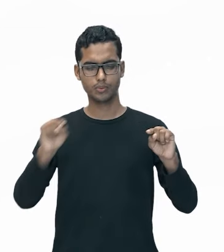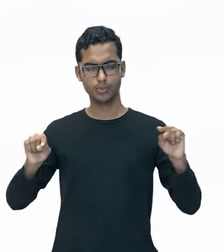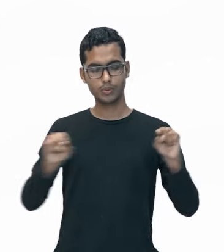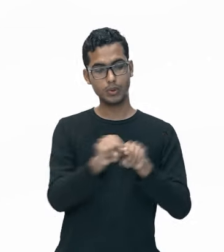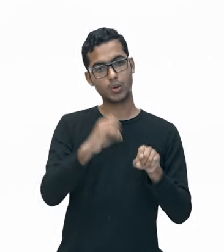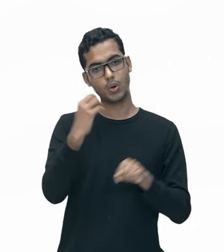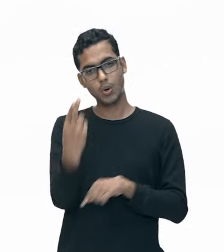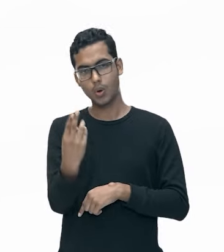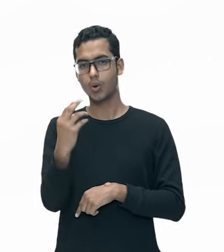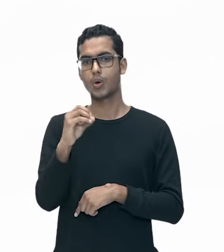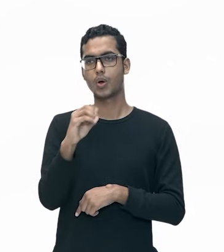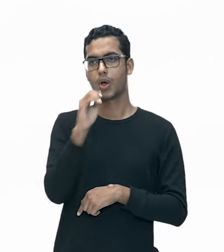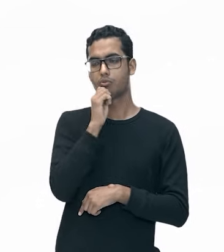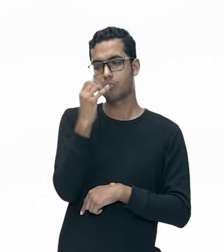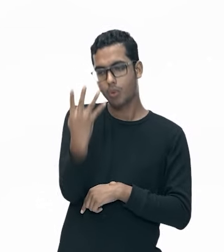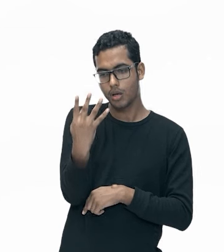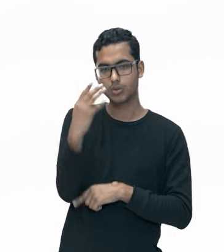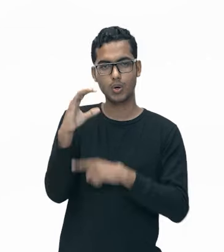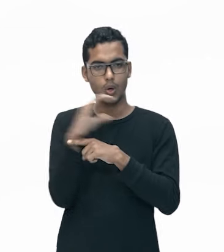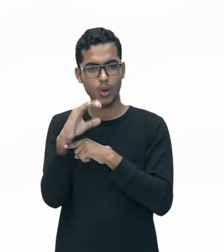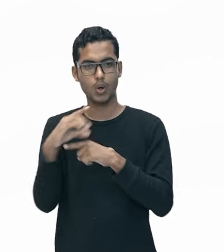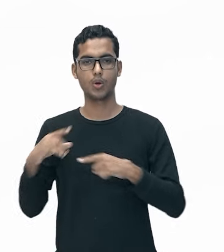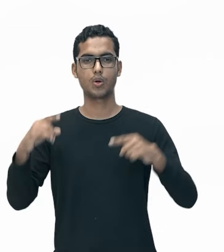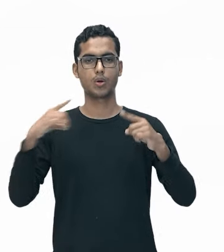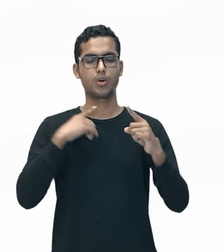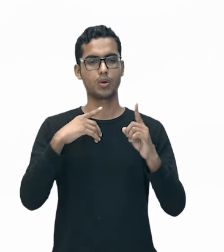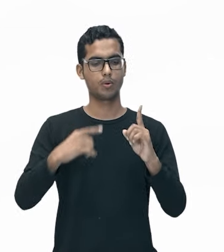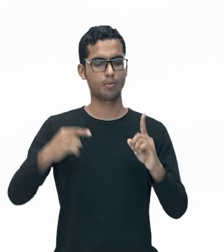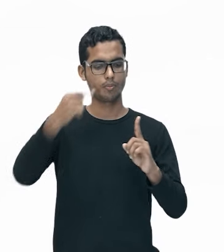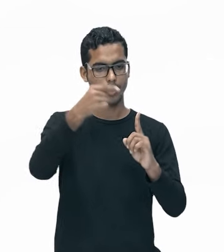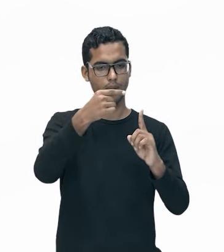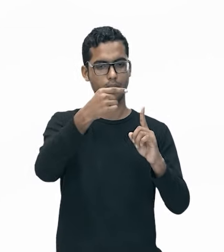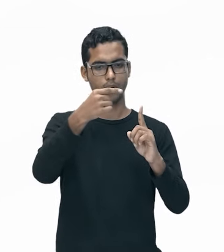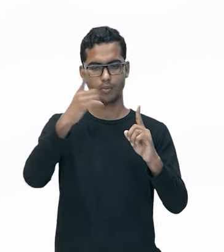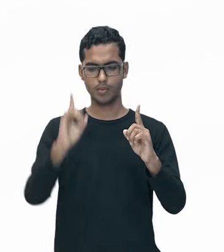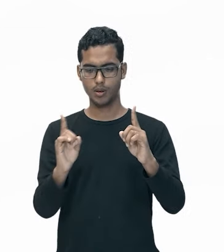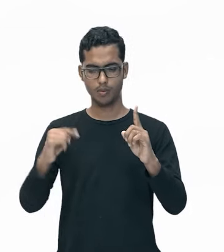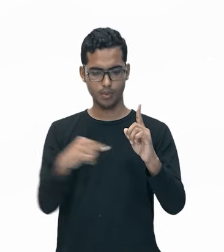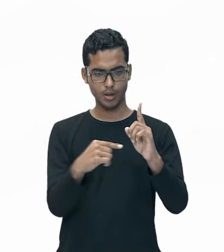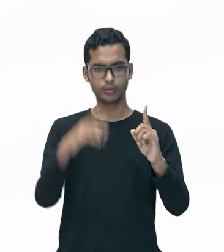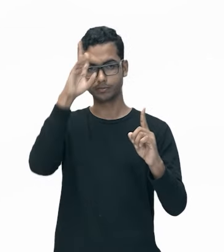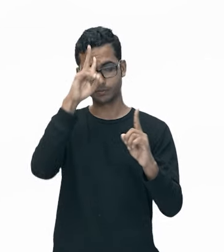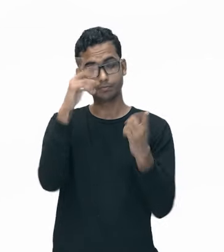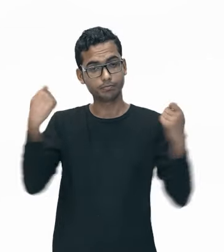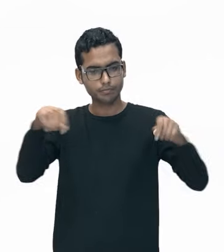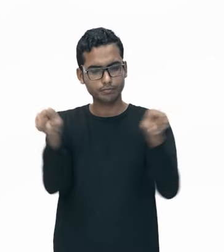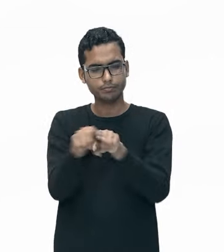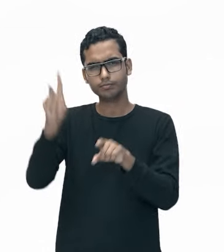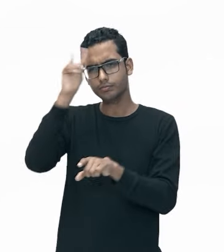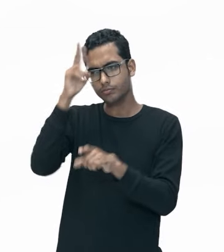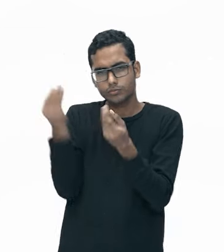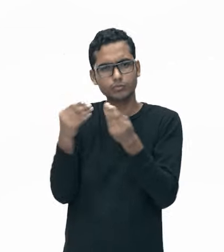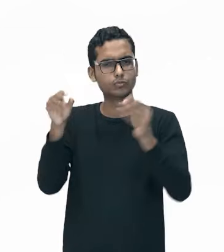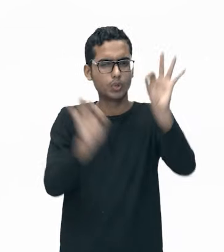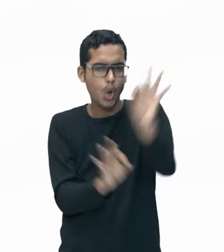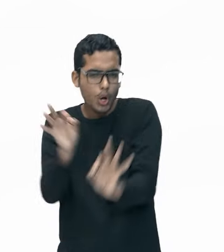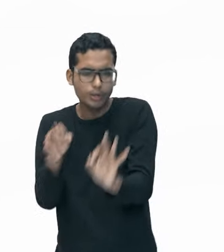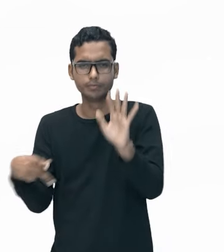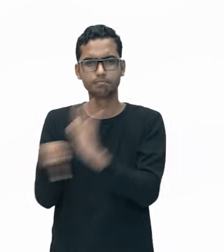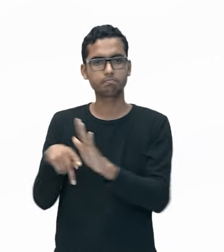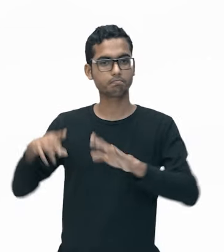vai ficar um quadrado a gente vai lembrar daquelas formas da matemática né aqueles aquelas formas que a matemática Apresenta